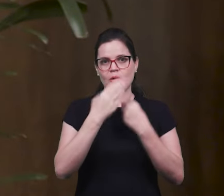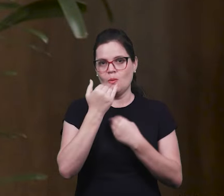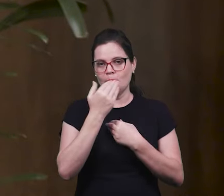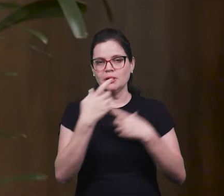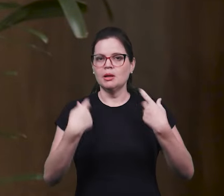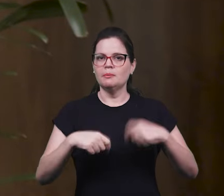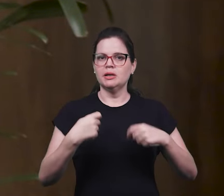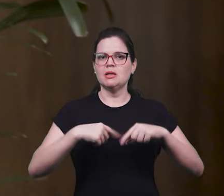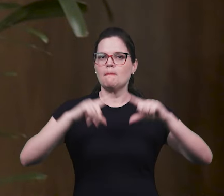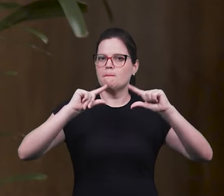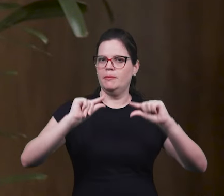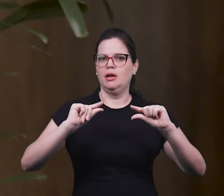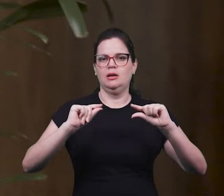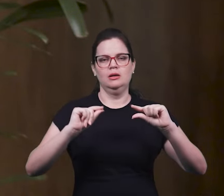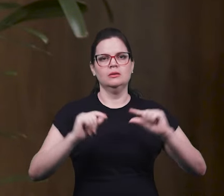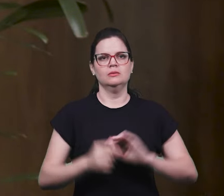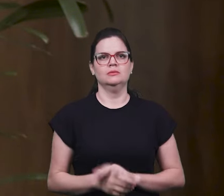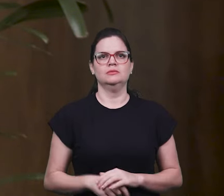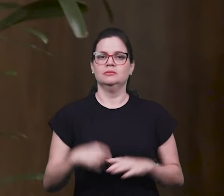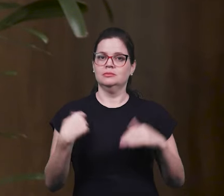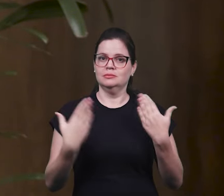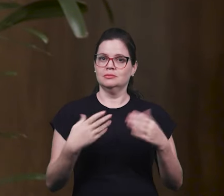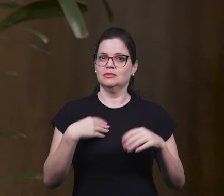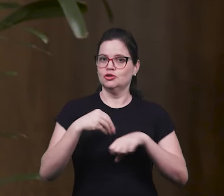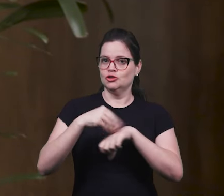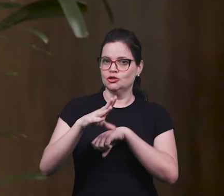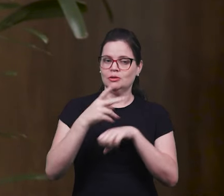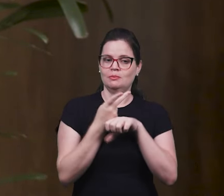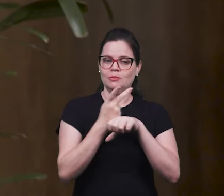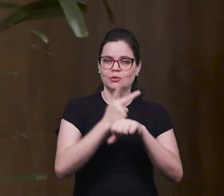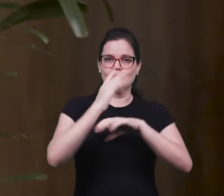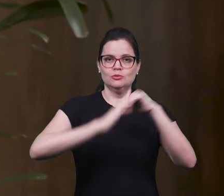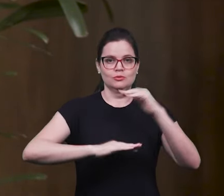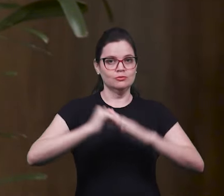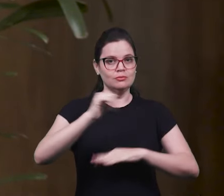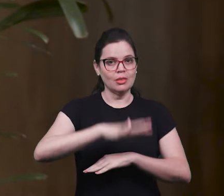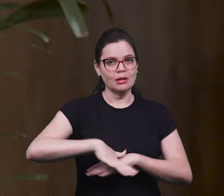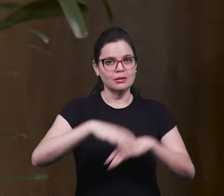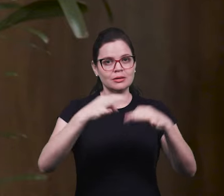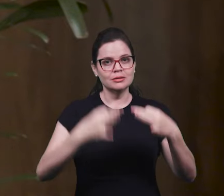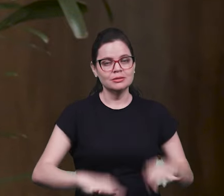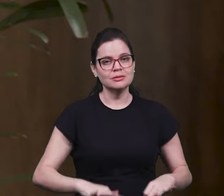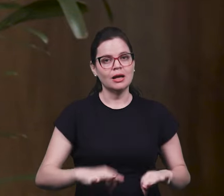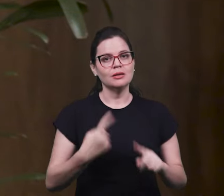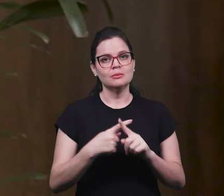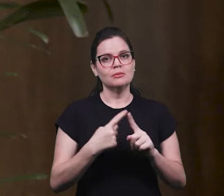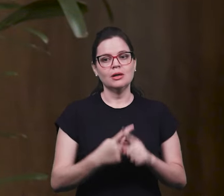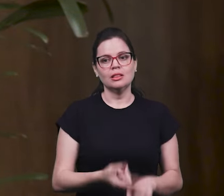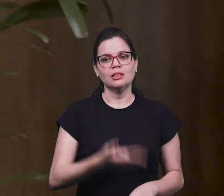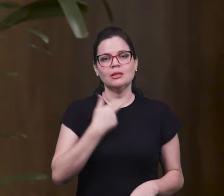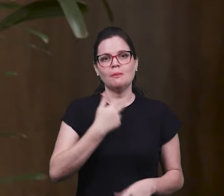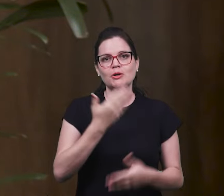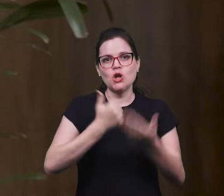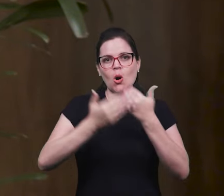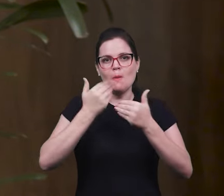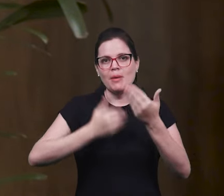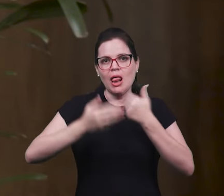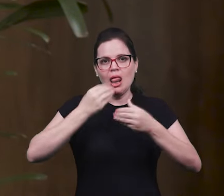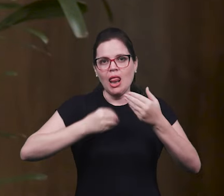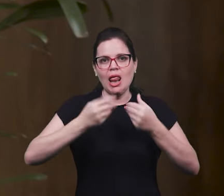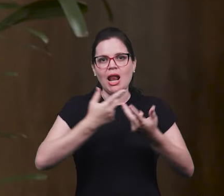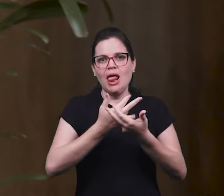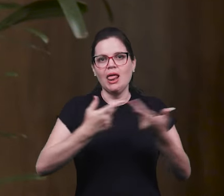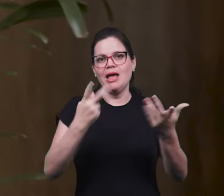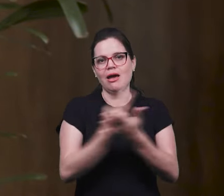fica a dica aí gente procura um profissional né da área pra gente não sair aí comendo o que não deve né a